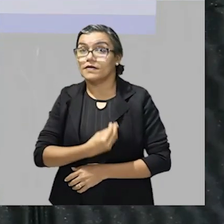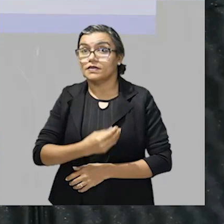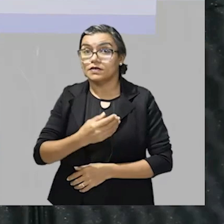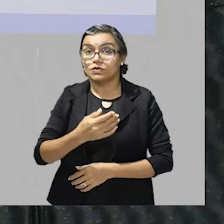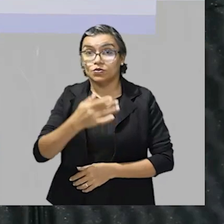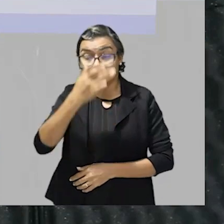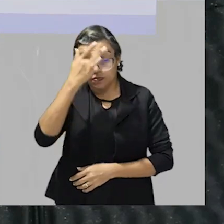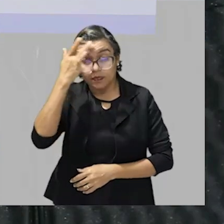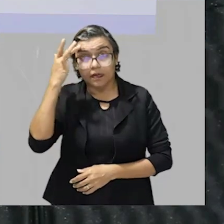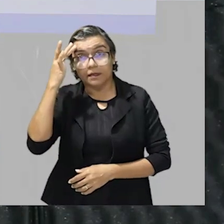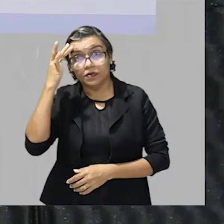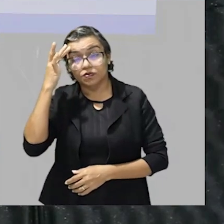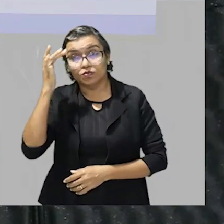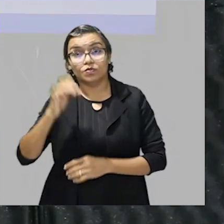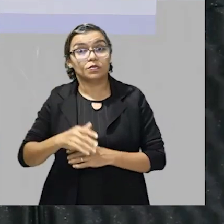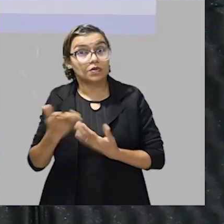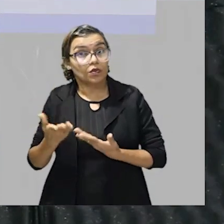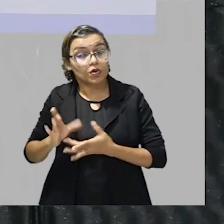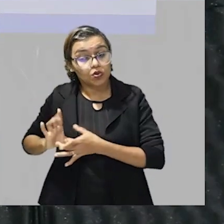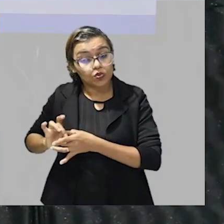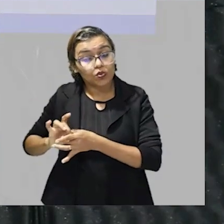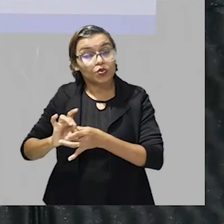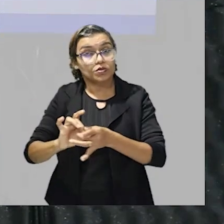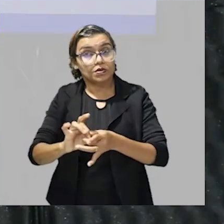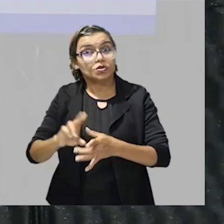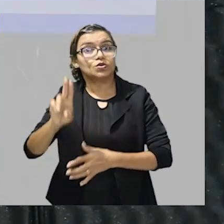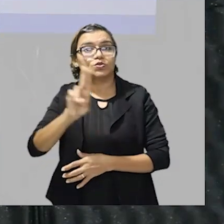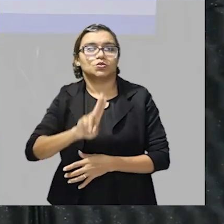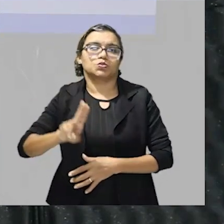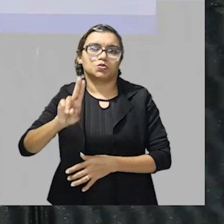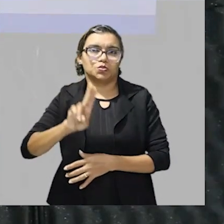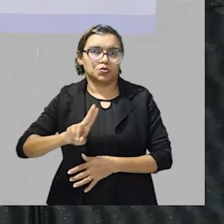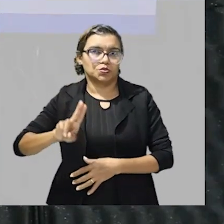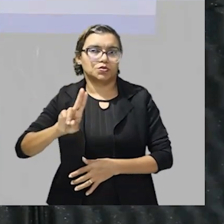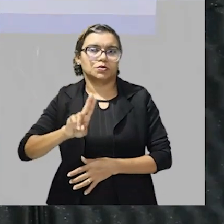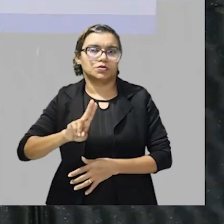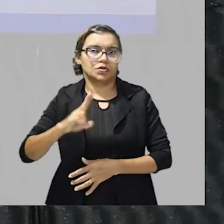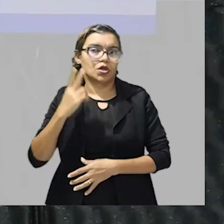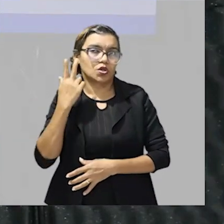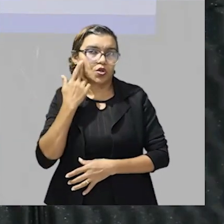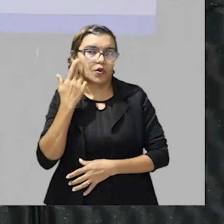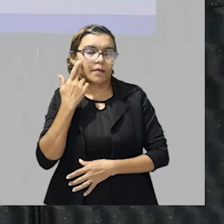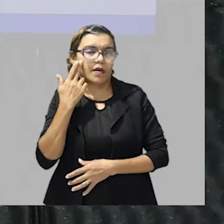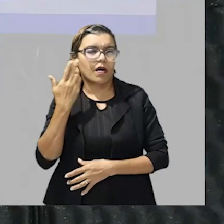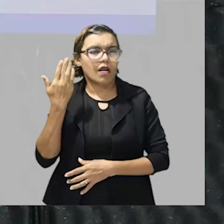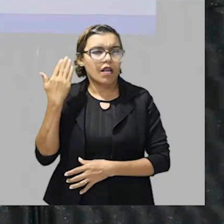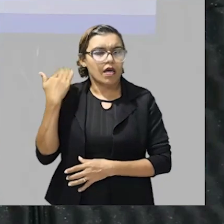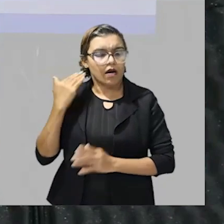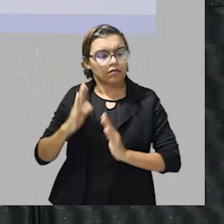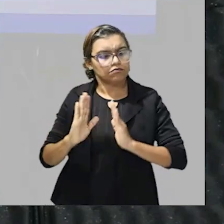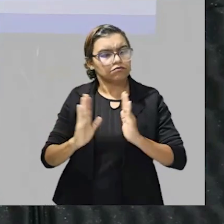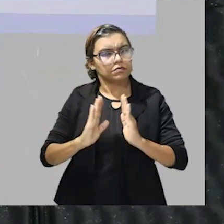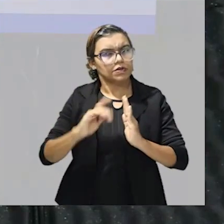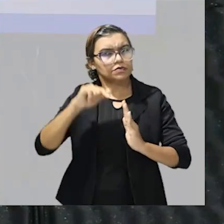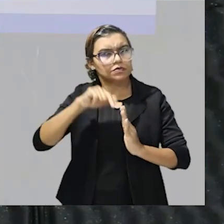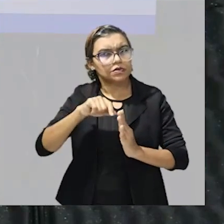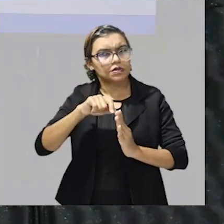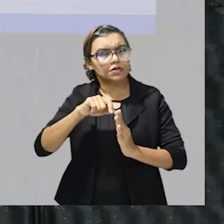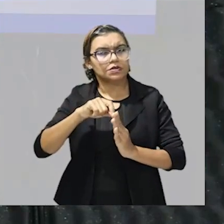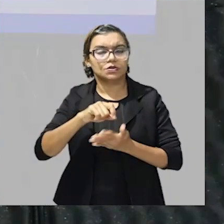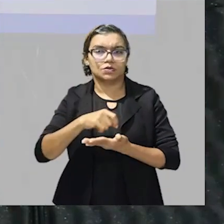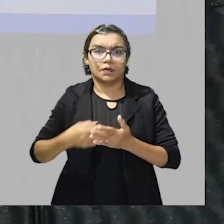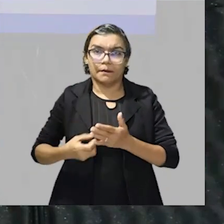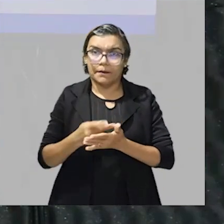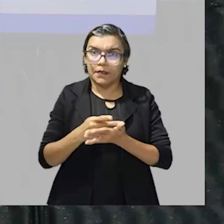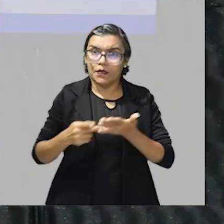um contexto muito comum na época que ele escreveu esse poema que também pode ser ainda